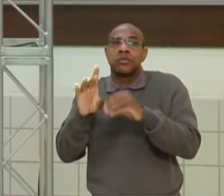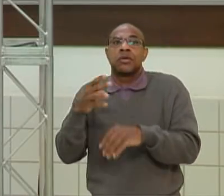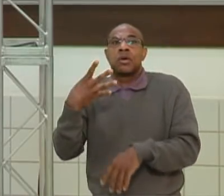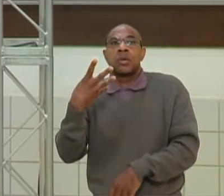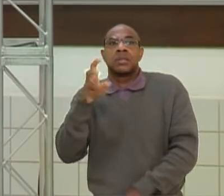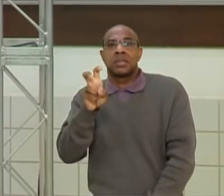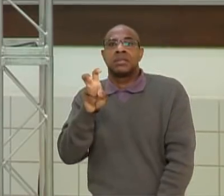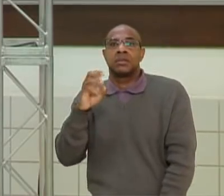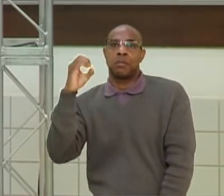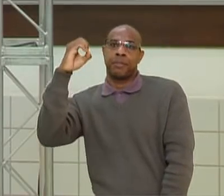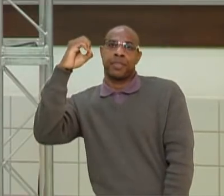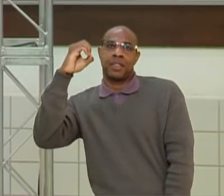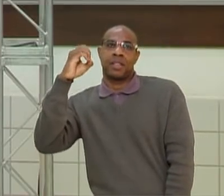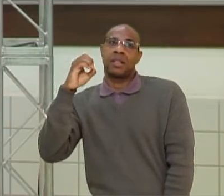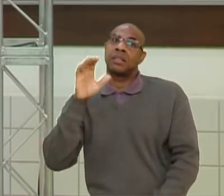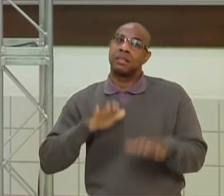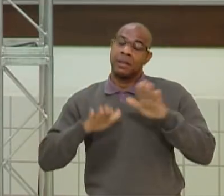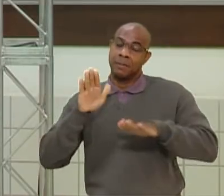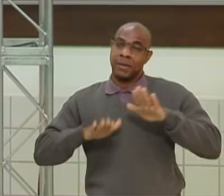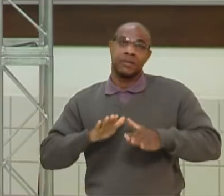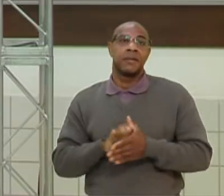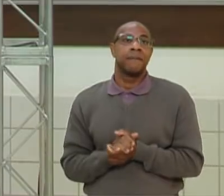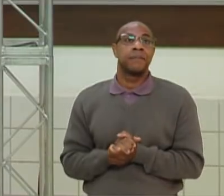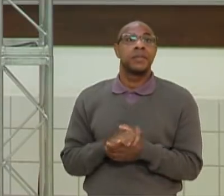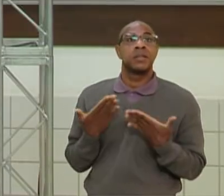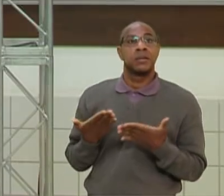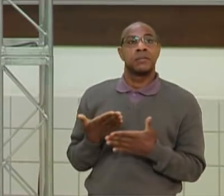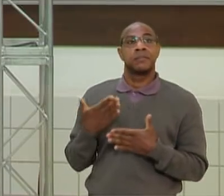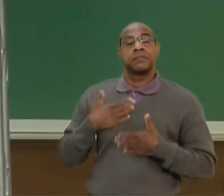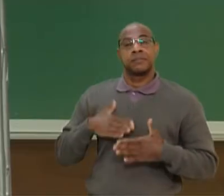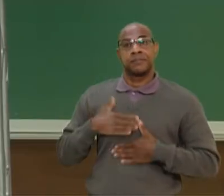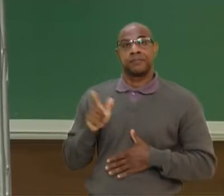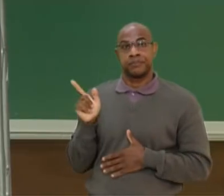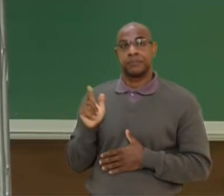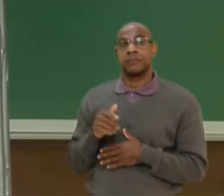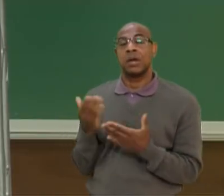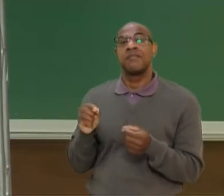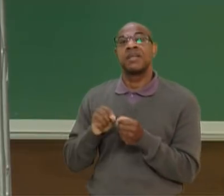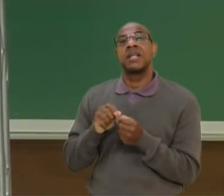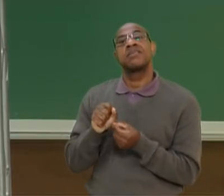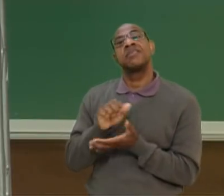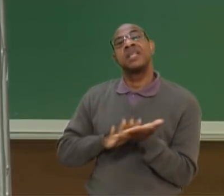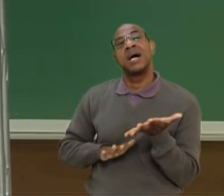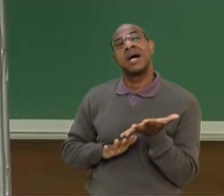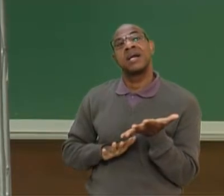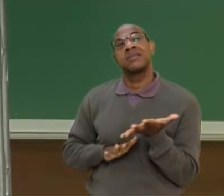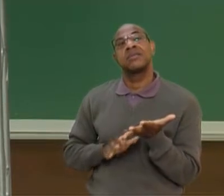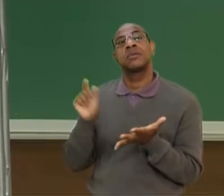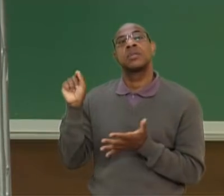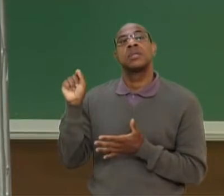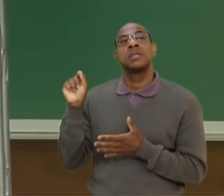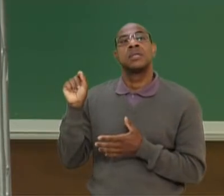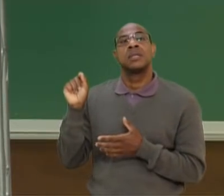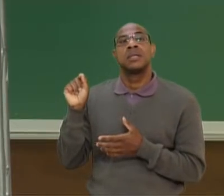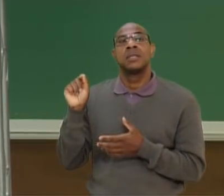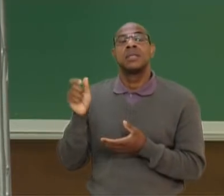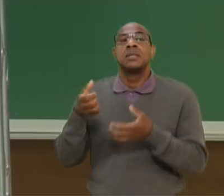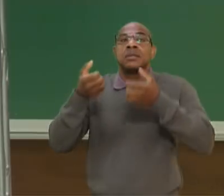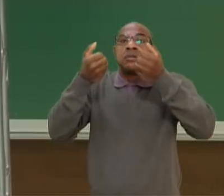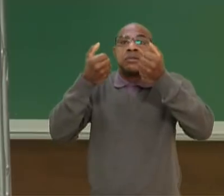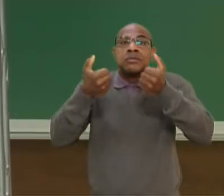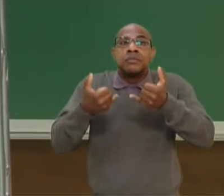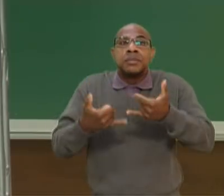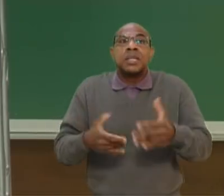trabalhar em radiano. Tranquilo, gente? Agora, a gente vai fazer o exercício 2. determinar o argumento do